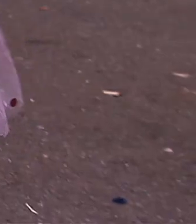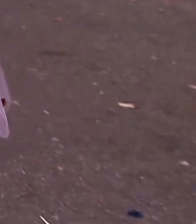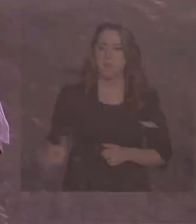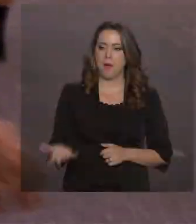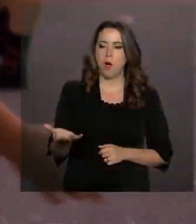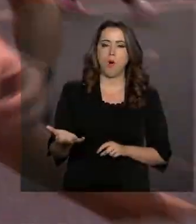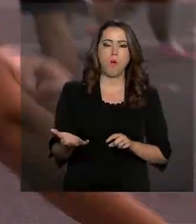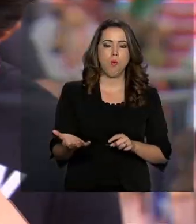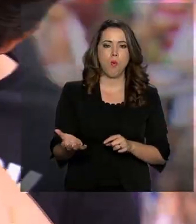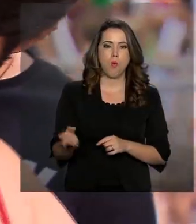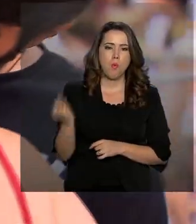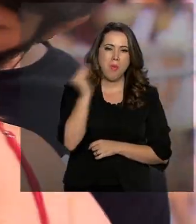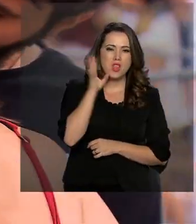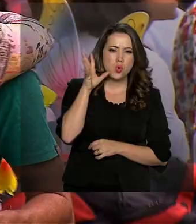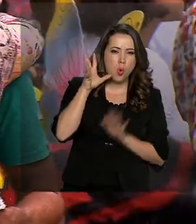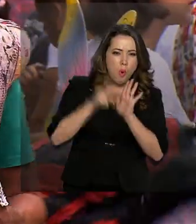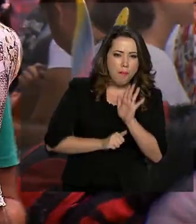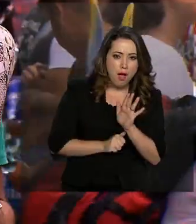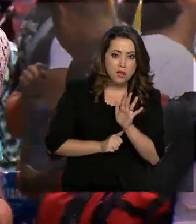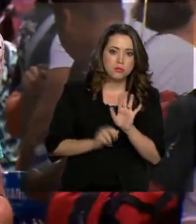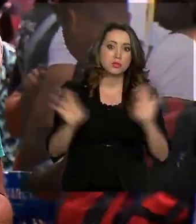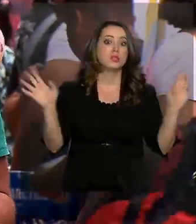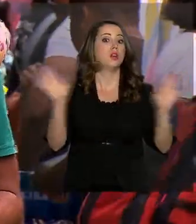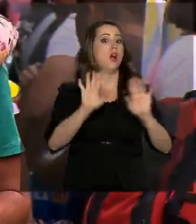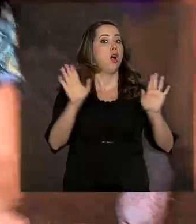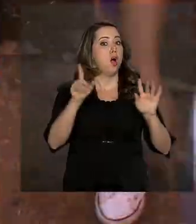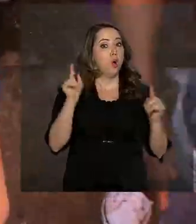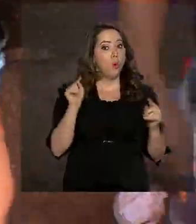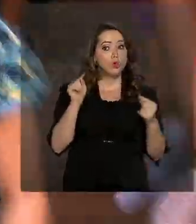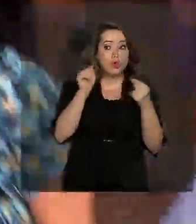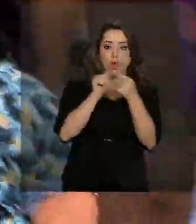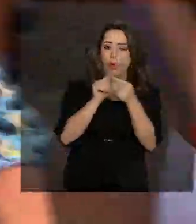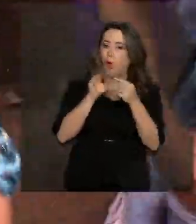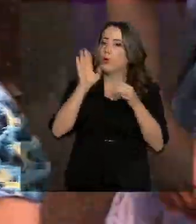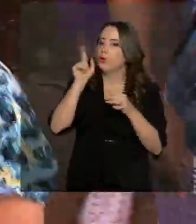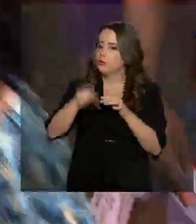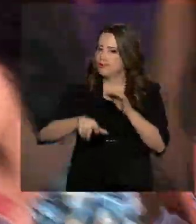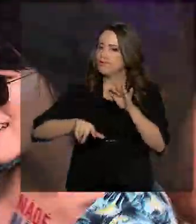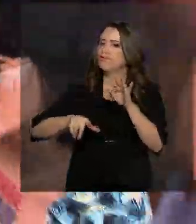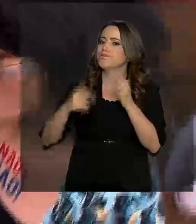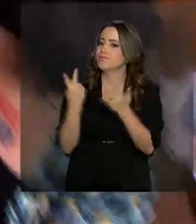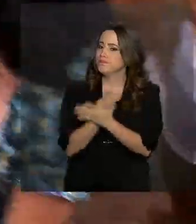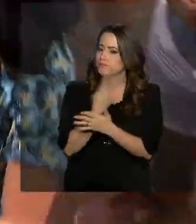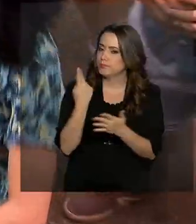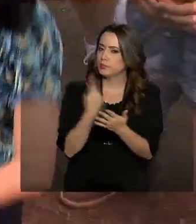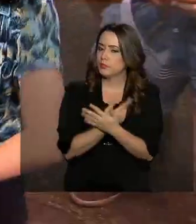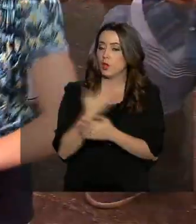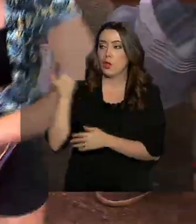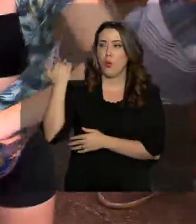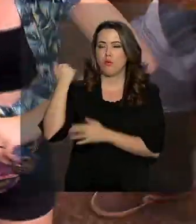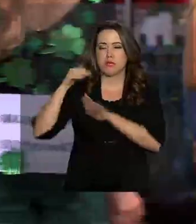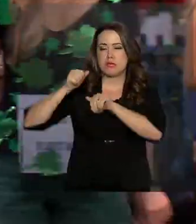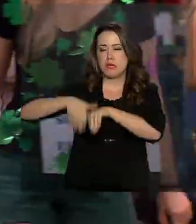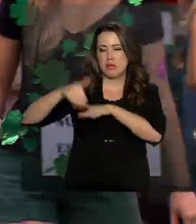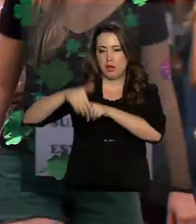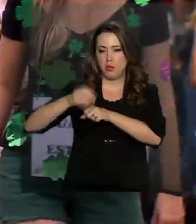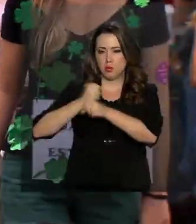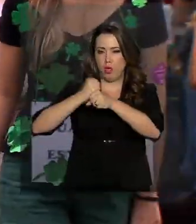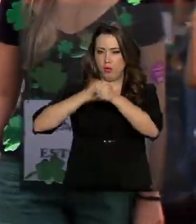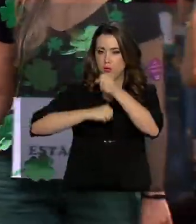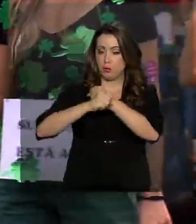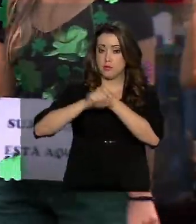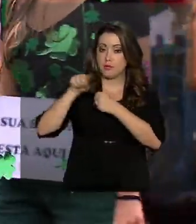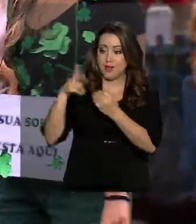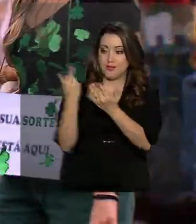rouba pra cá, beijo roubado pra lá. Se não é consentido, não é legal. Desde setembro do ano passado, esse tipo de prática